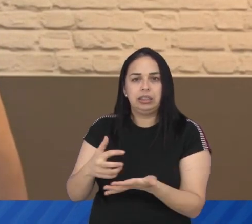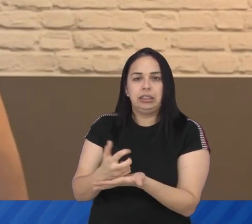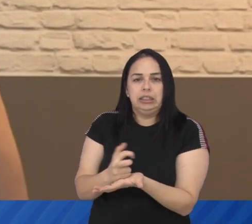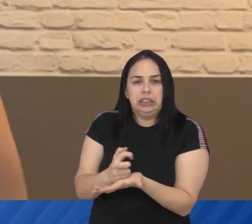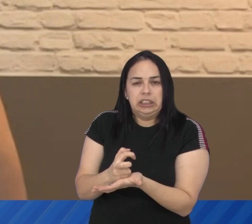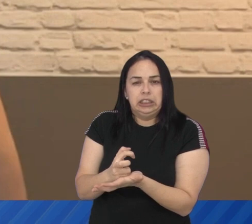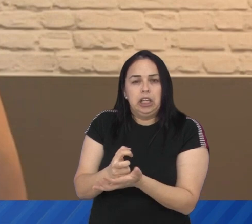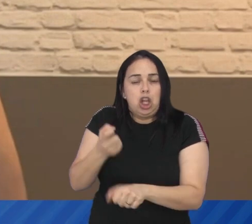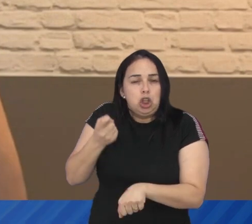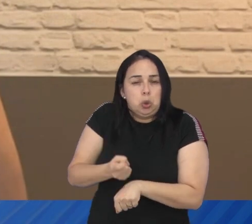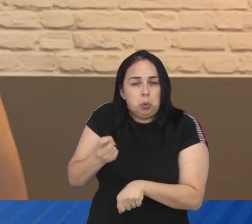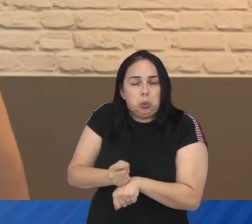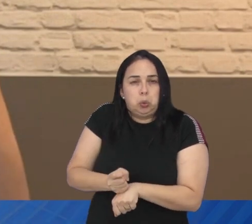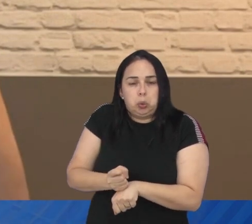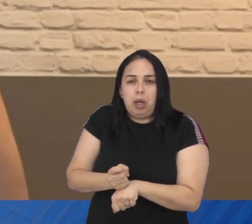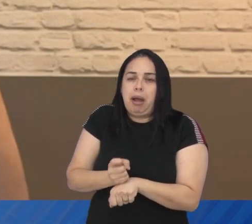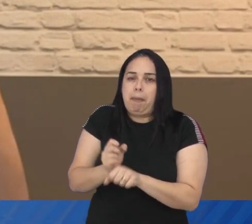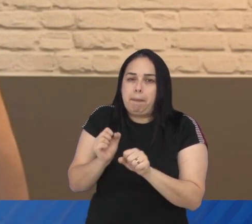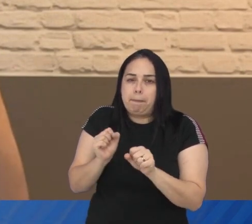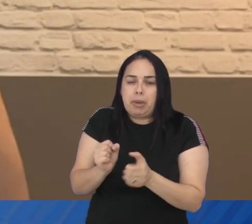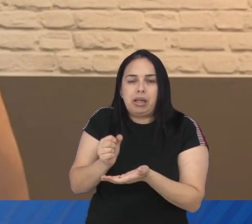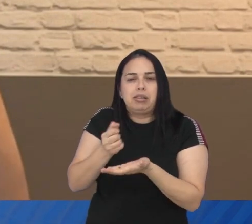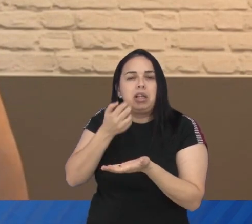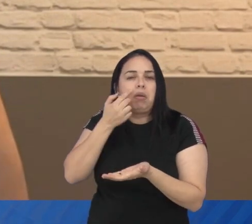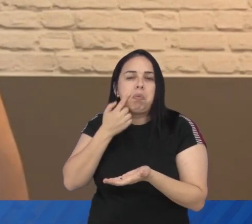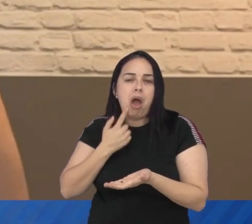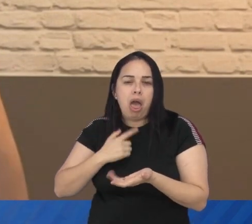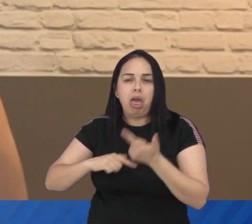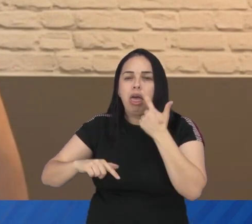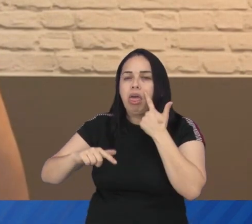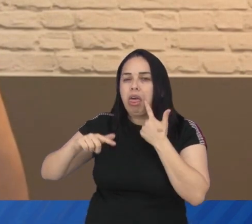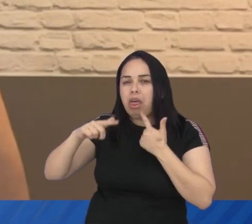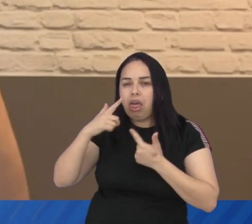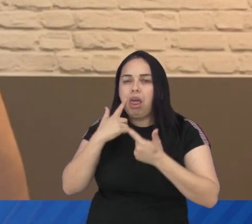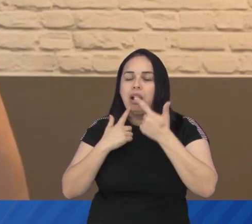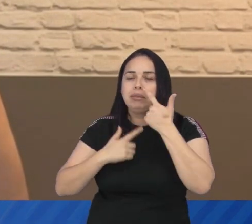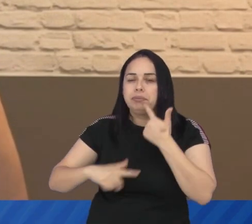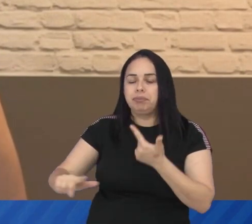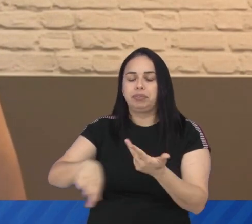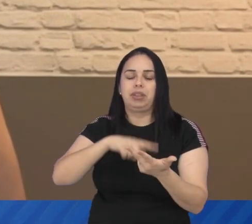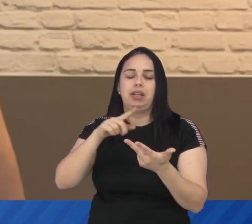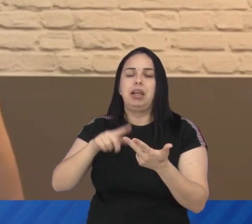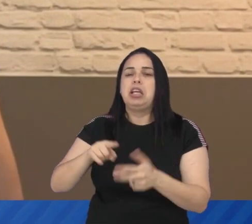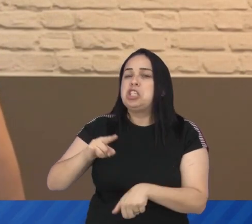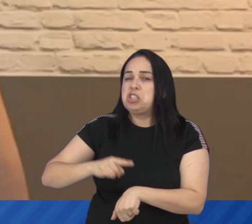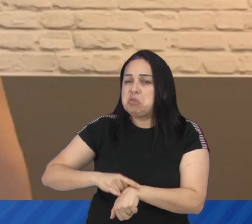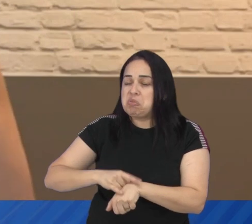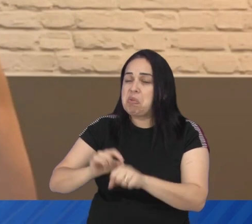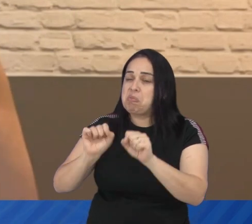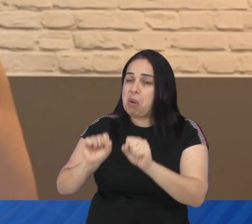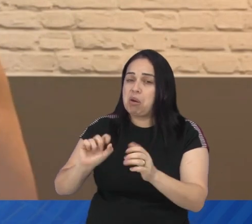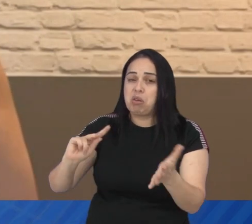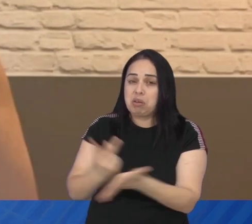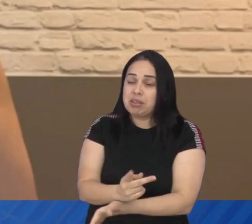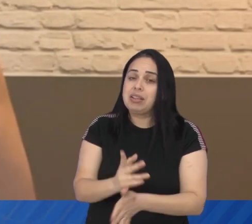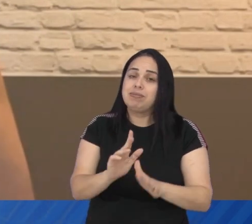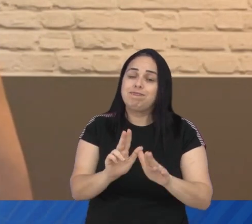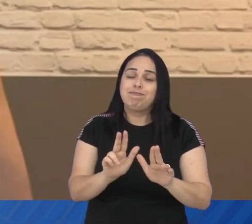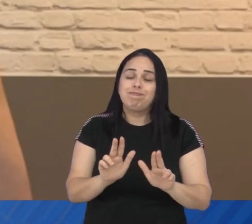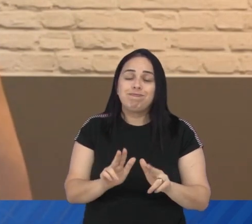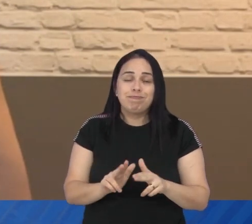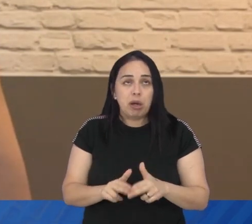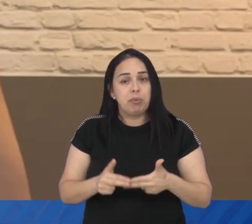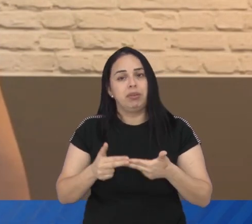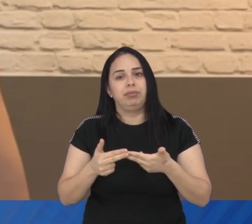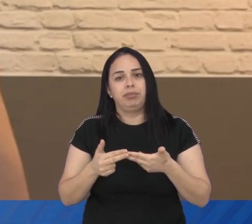tremores, fica rígida, pode ter perda de saliva, né? Salivação excessiva, perda urinária,